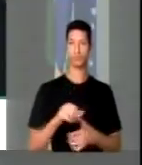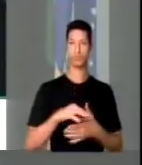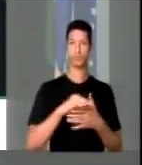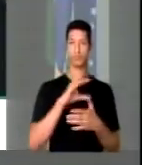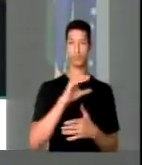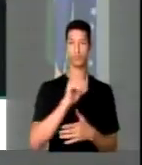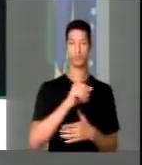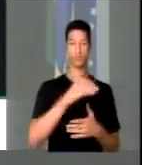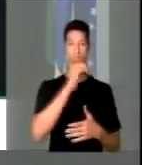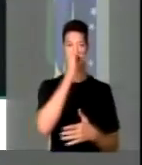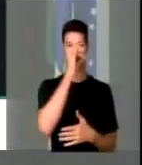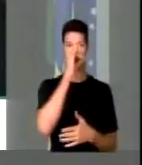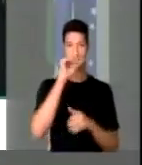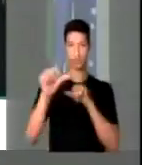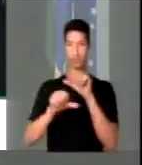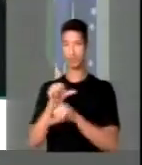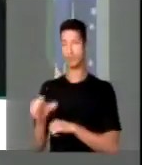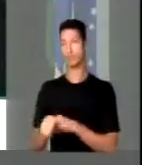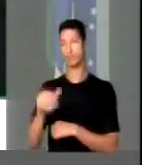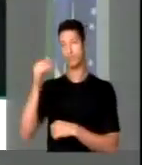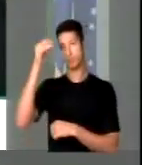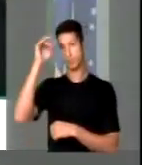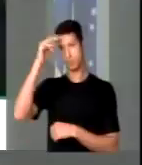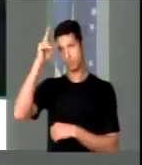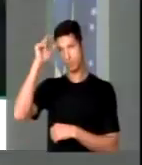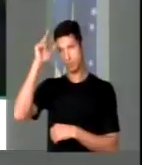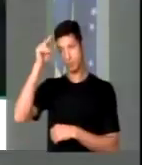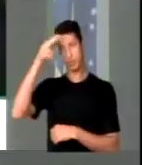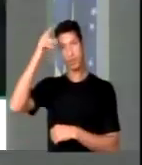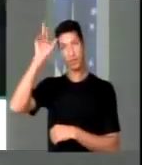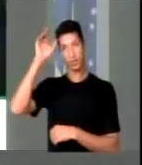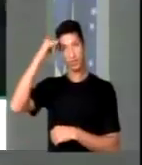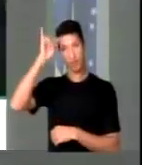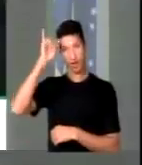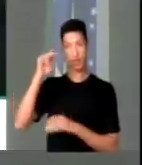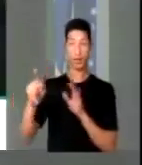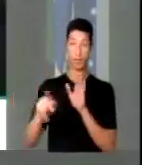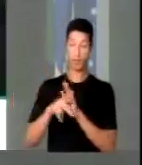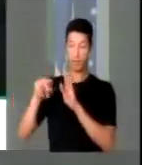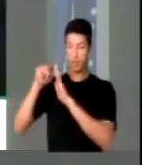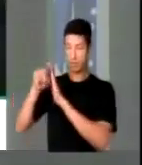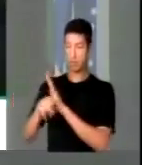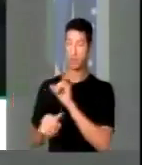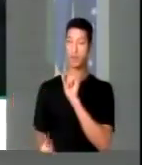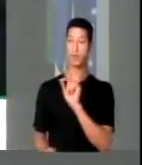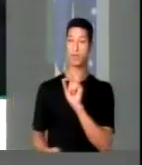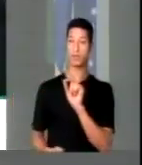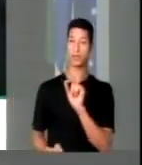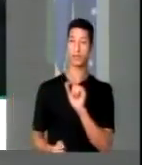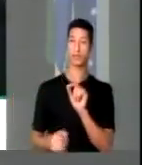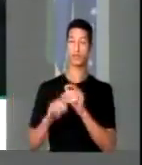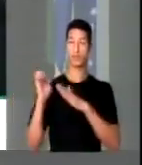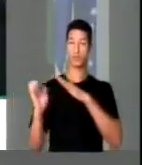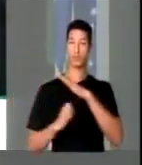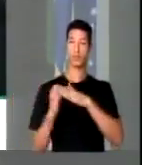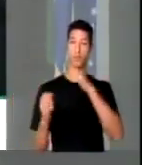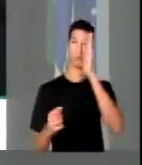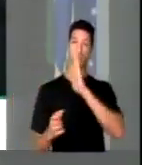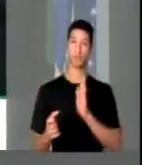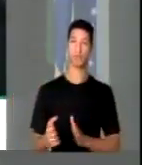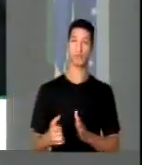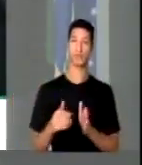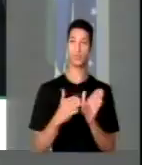de carne suína por carne bovina. Foi diante desse prognóstico que empresas